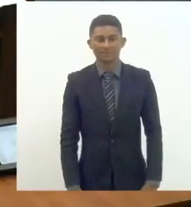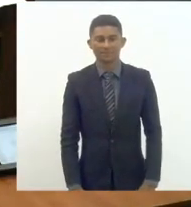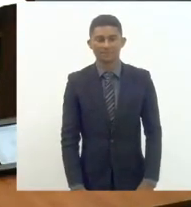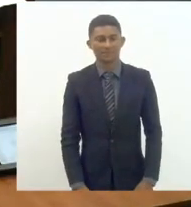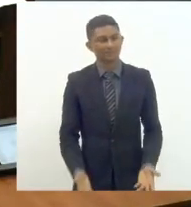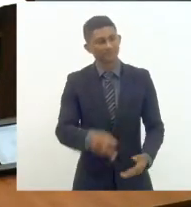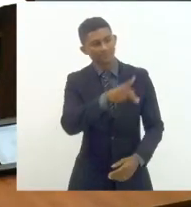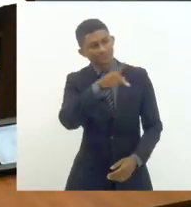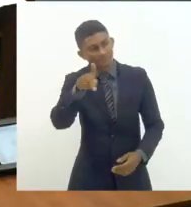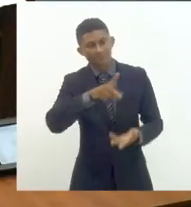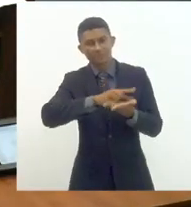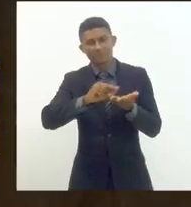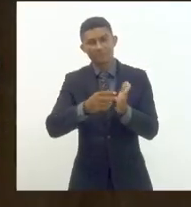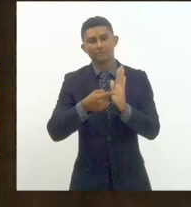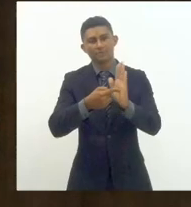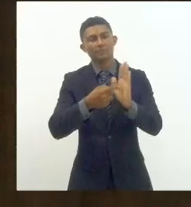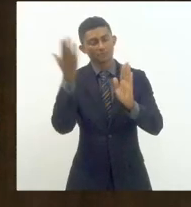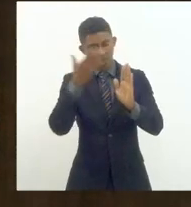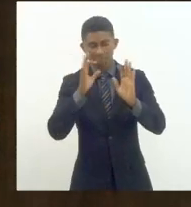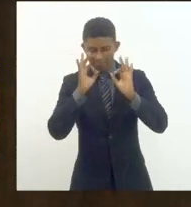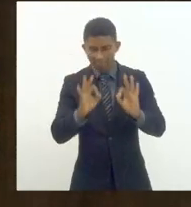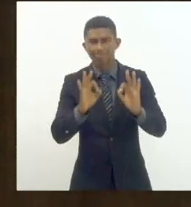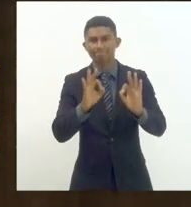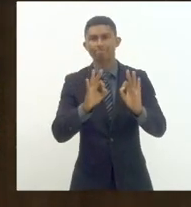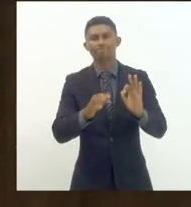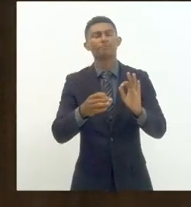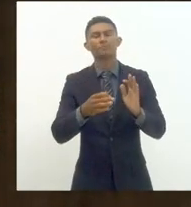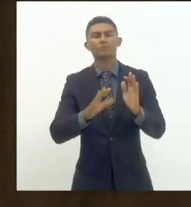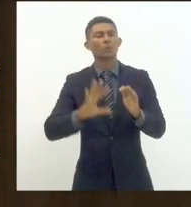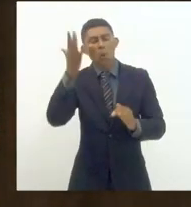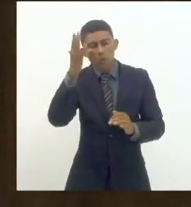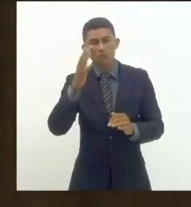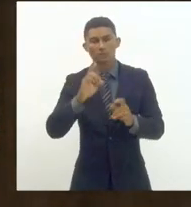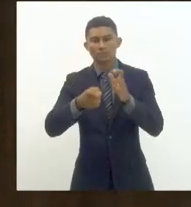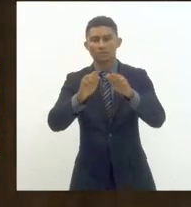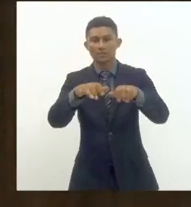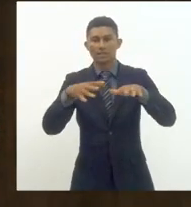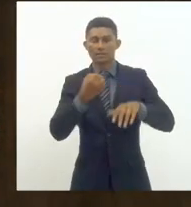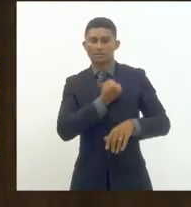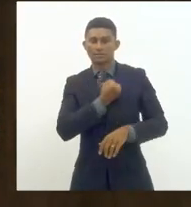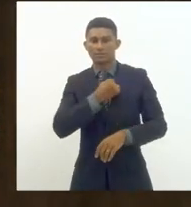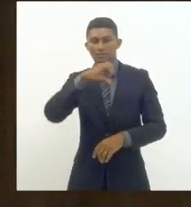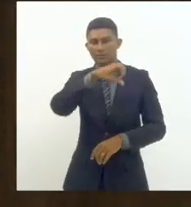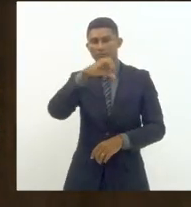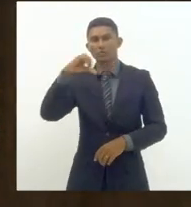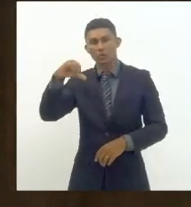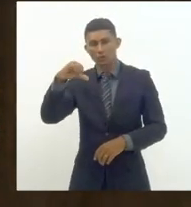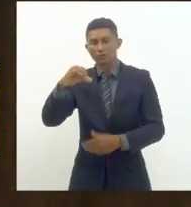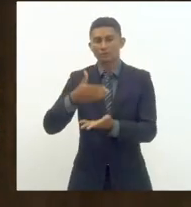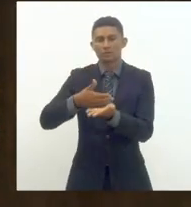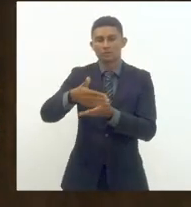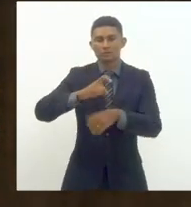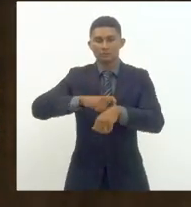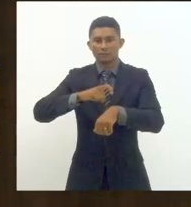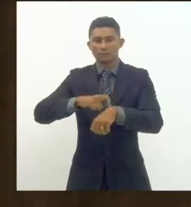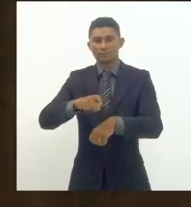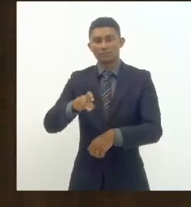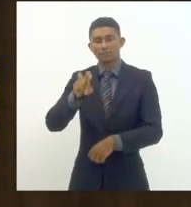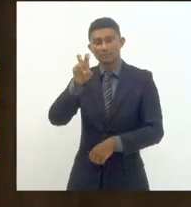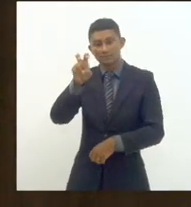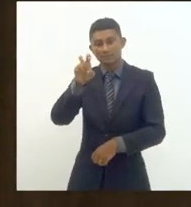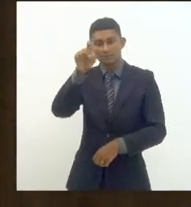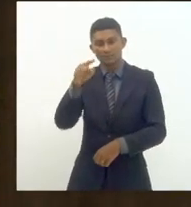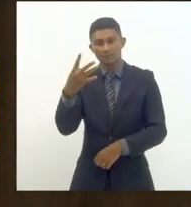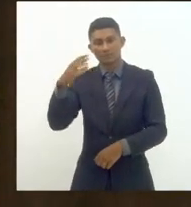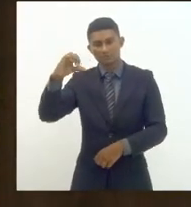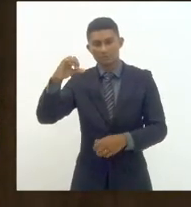Senhor presidente, a ata reflete com exatidão o ocorrido na 99ª sessão extraordinária, que iniciada às 17 horas e